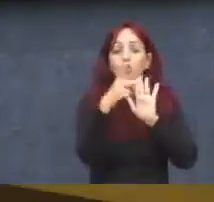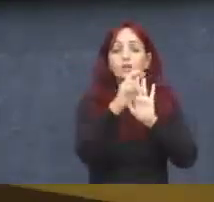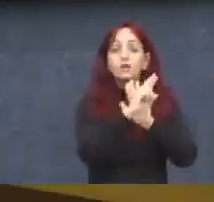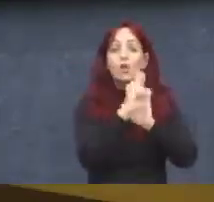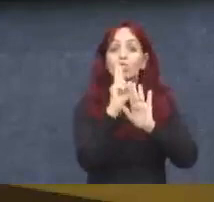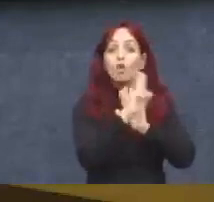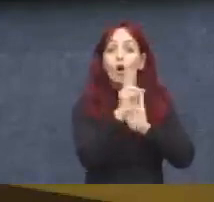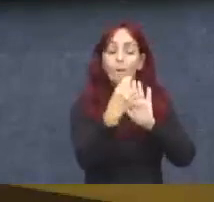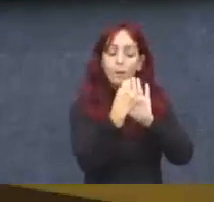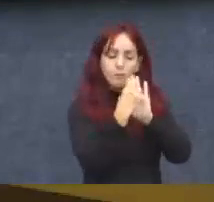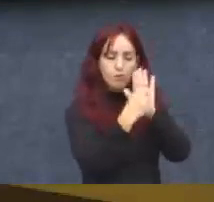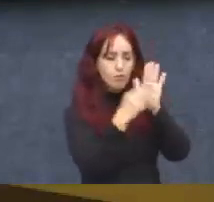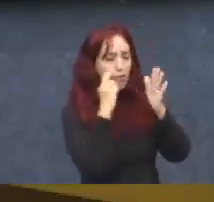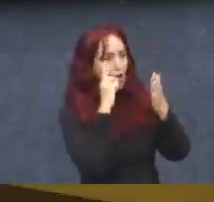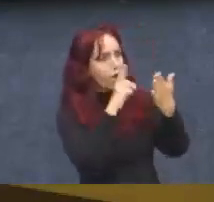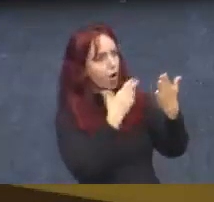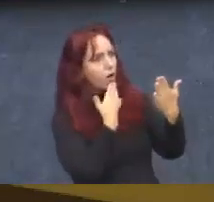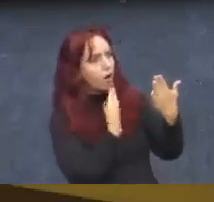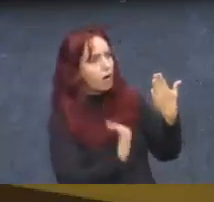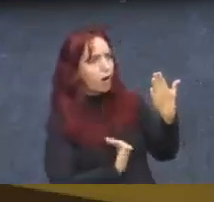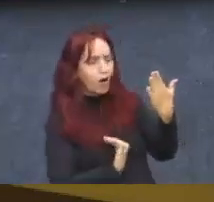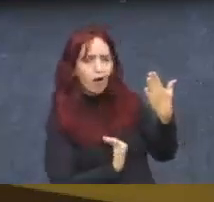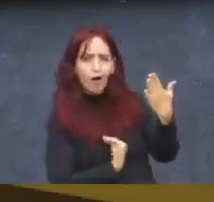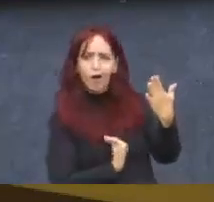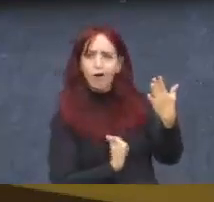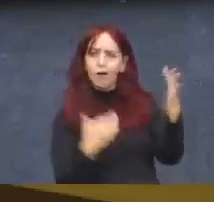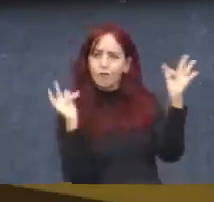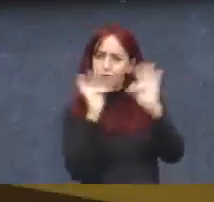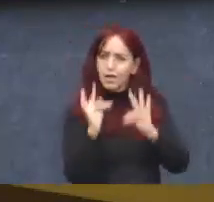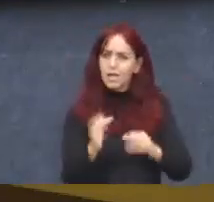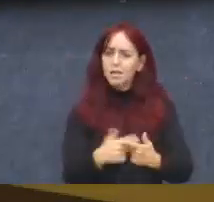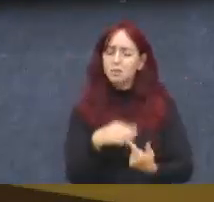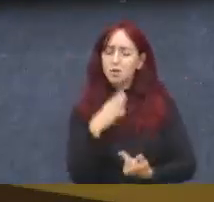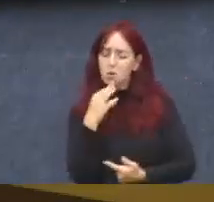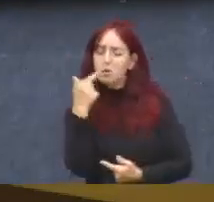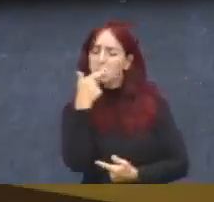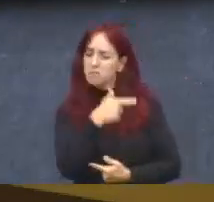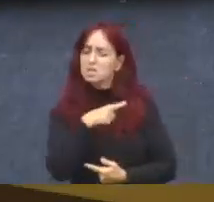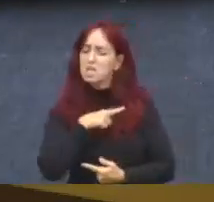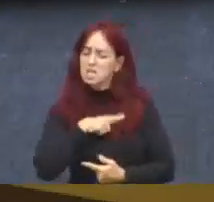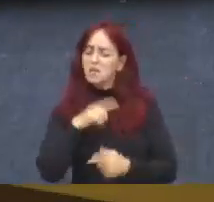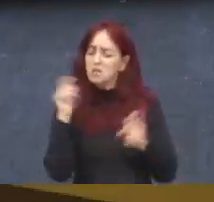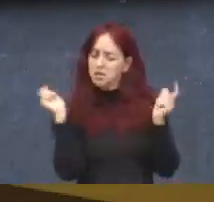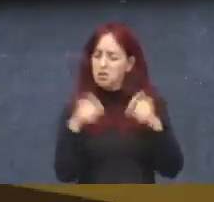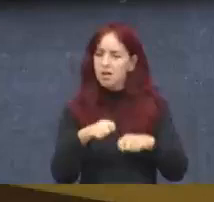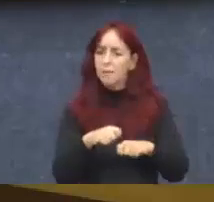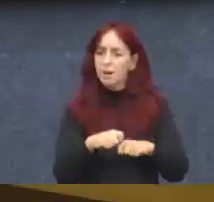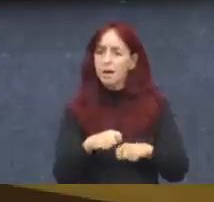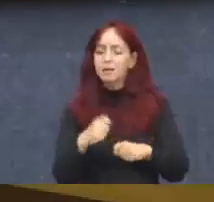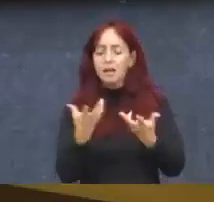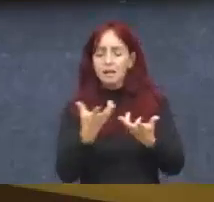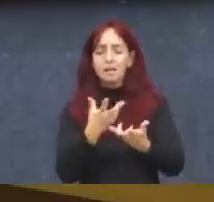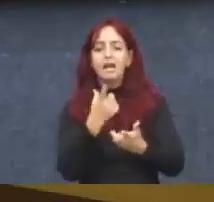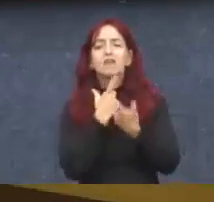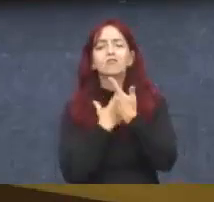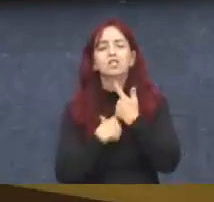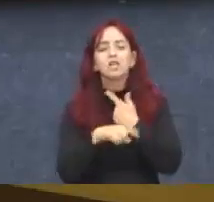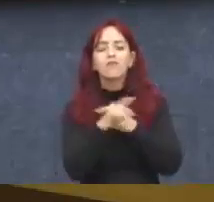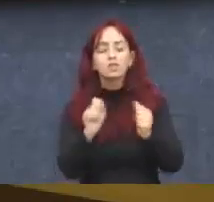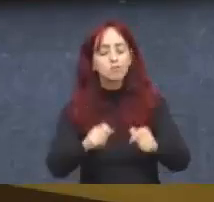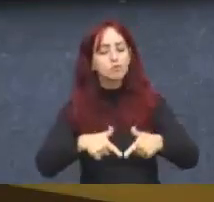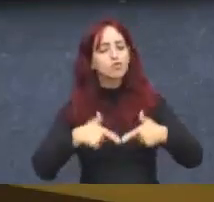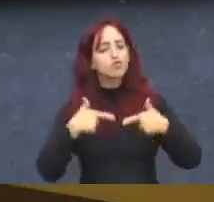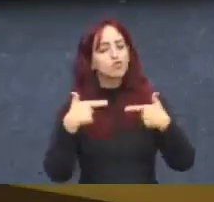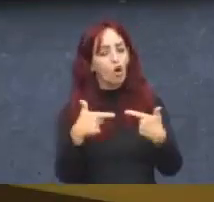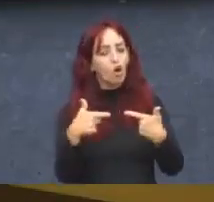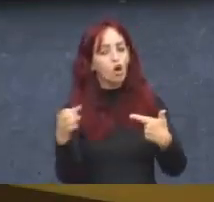lá. Fiquei muito contente, porque te conheço e sei da sua capacidade. Quero lhe desejar muita sorte